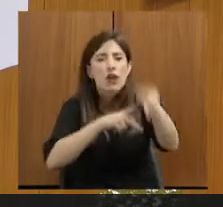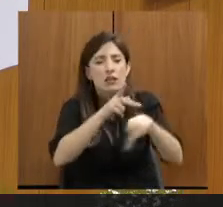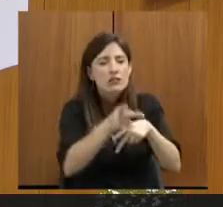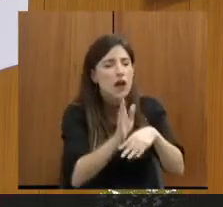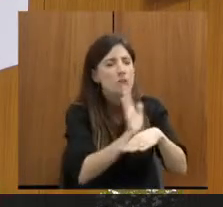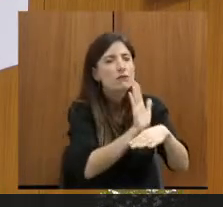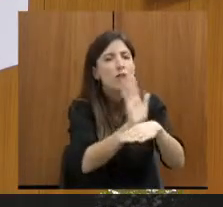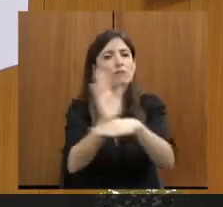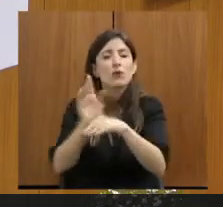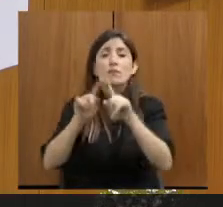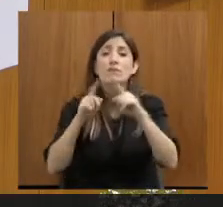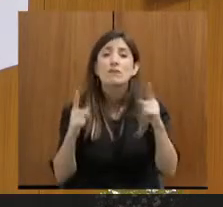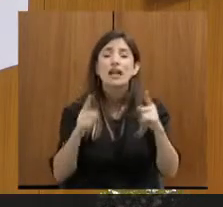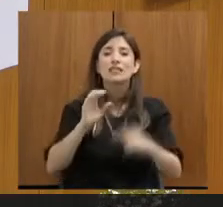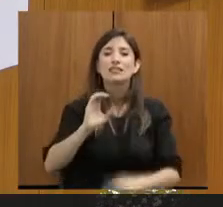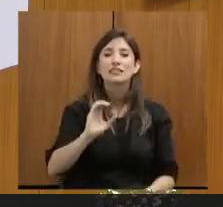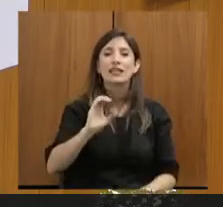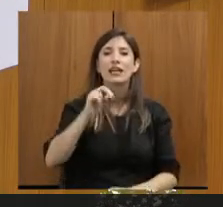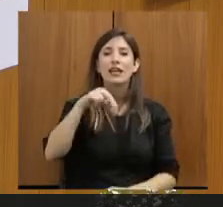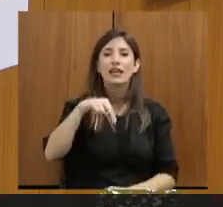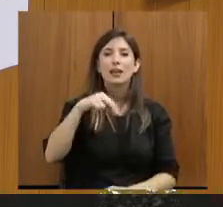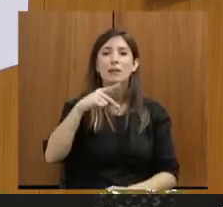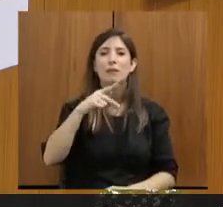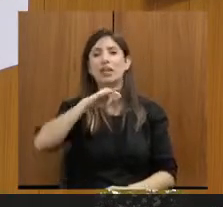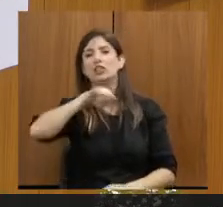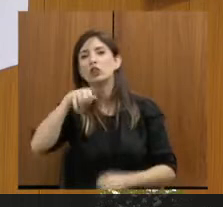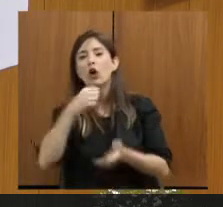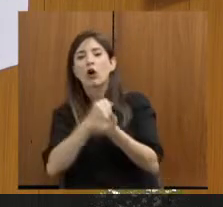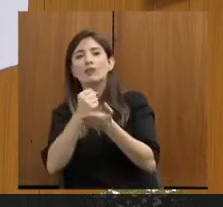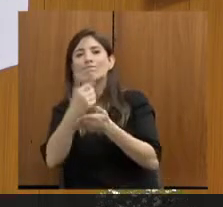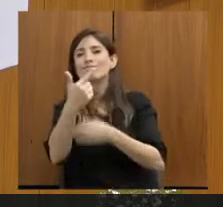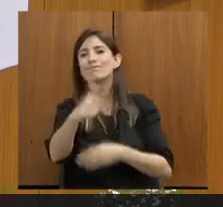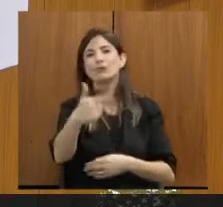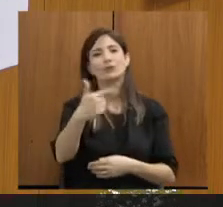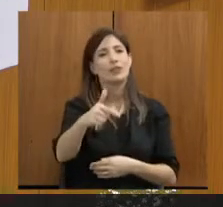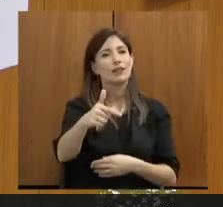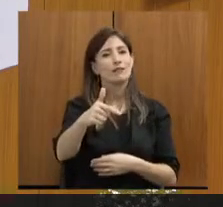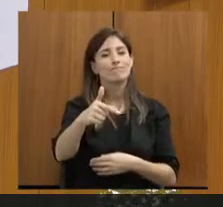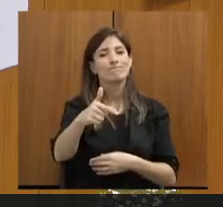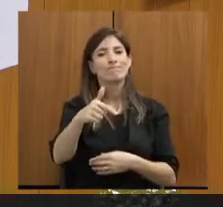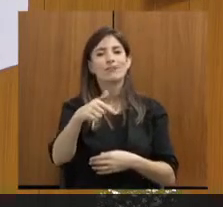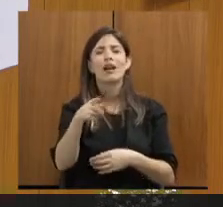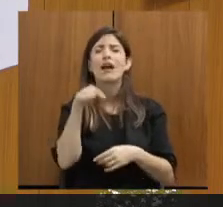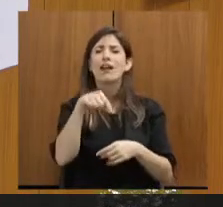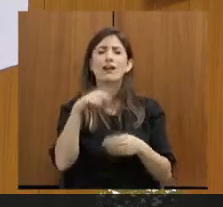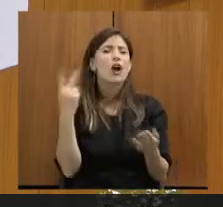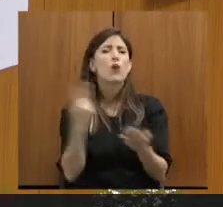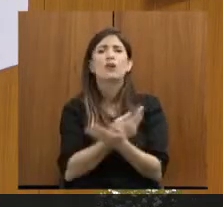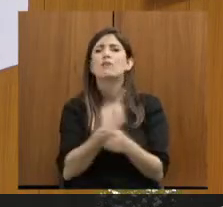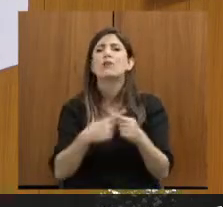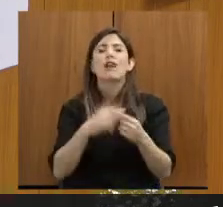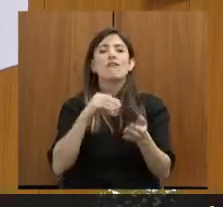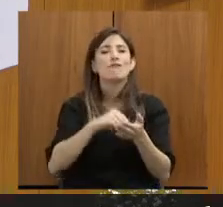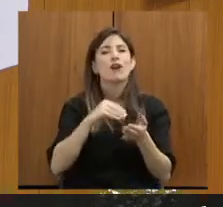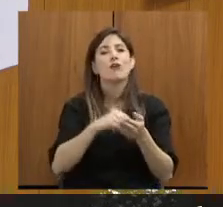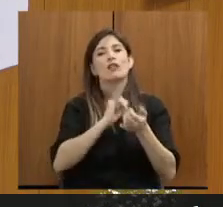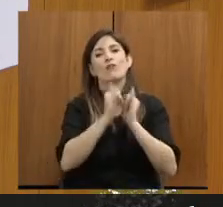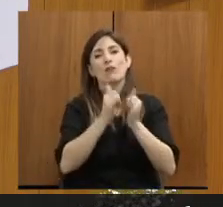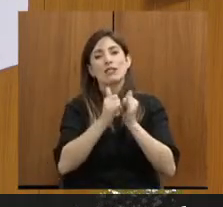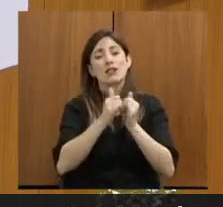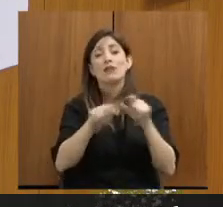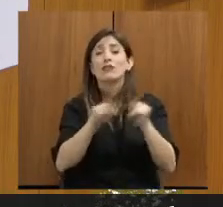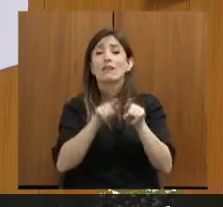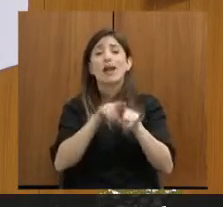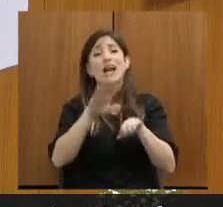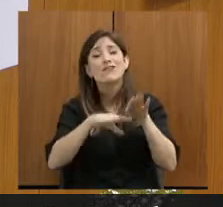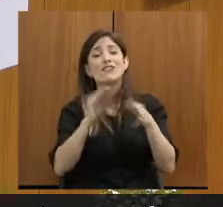registro CNPJ é isso na maioria das vezes é por informação falta e condição